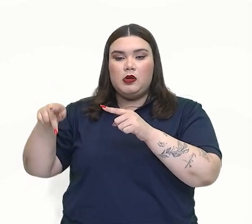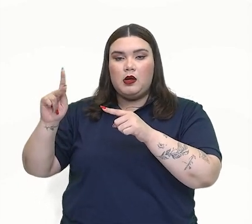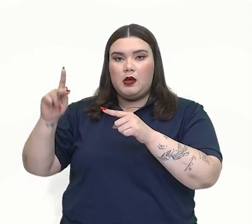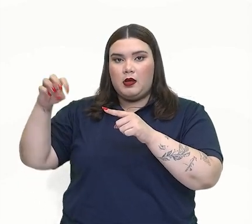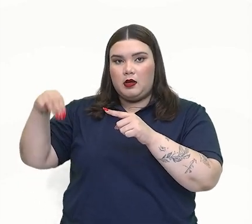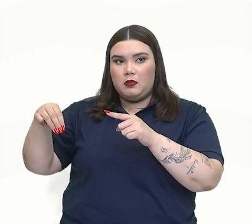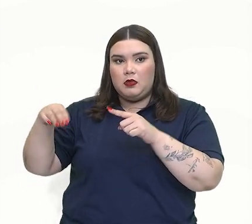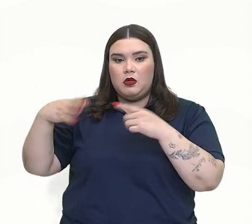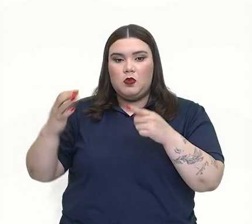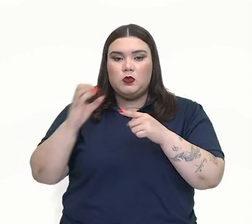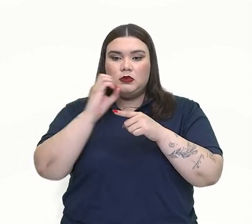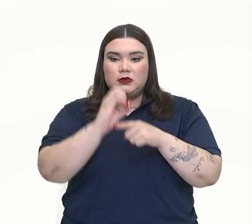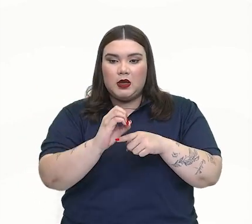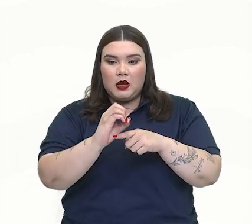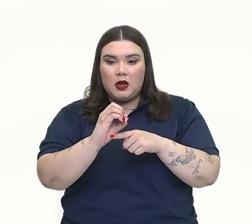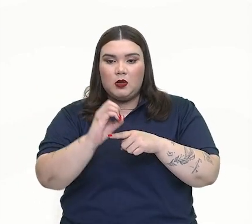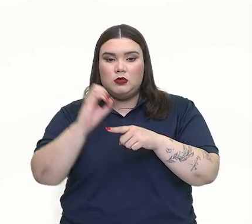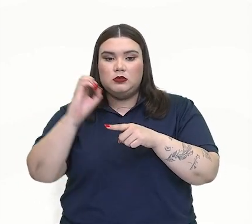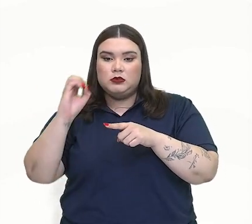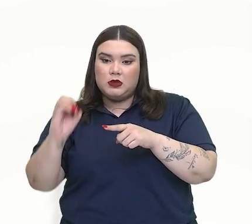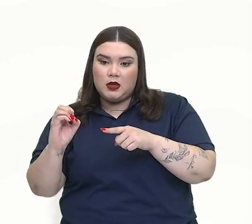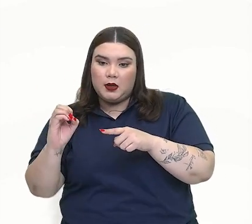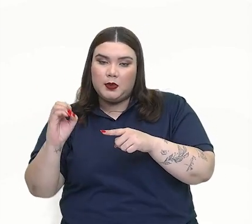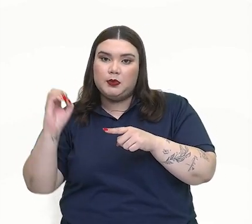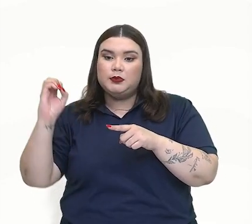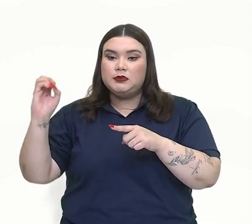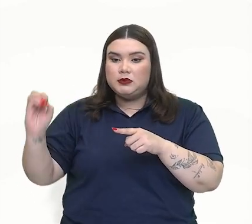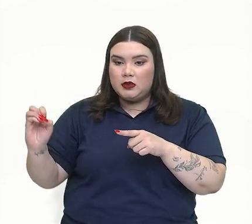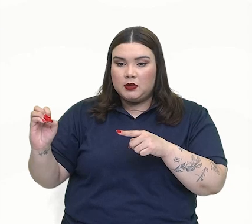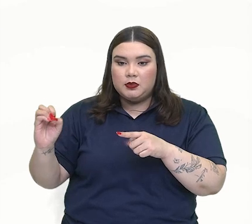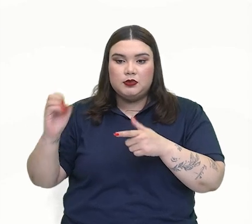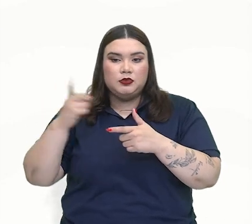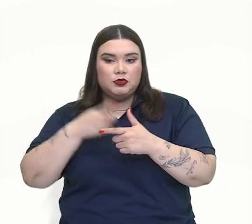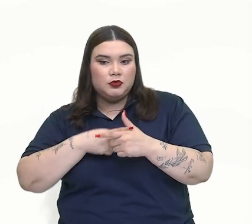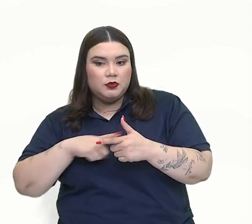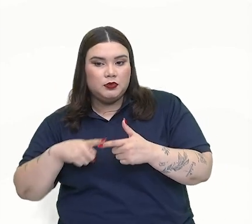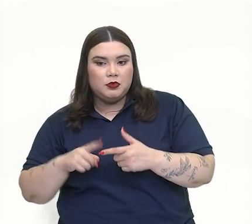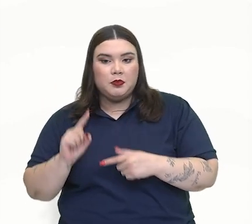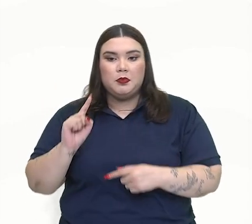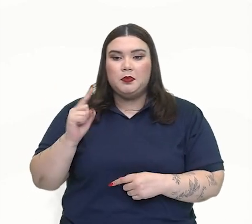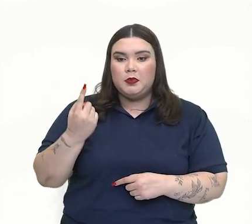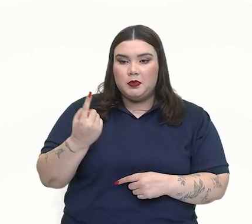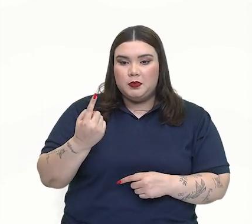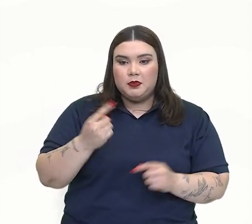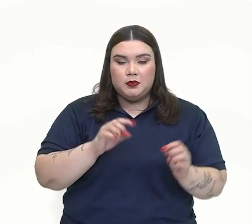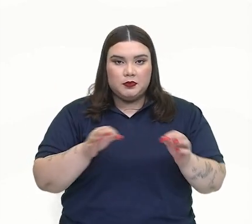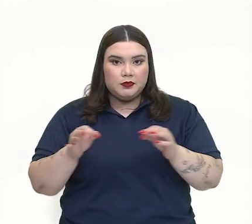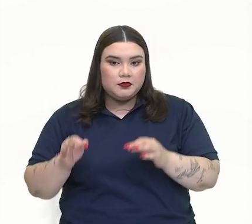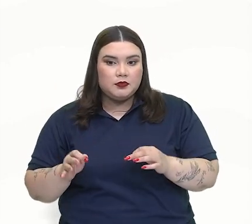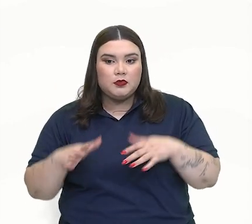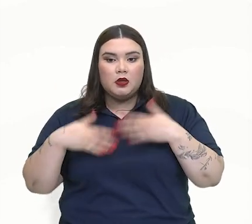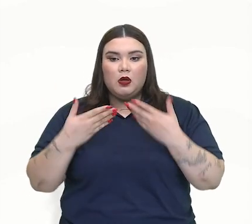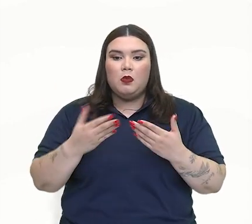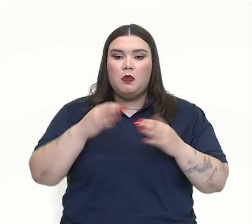esse valor que eu tenho aqui e vou dividir por 1000, tá? E aí, fazendo a divisão